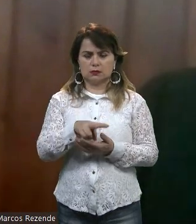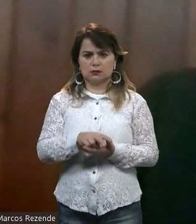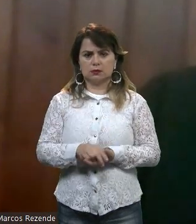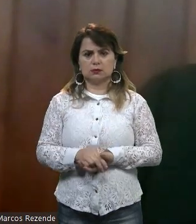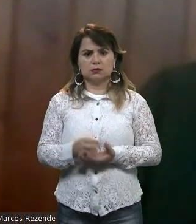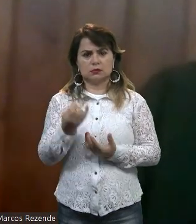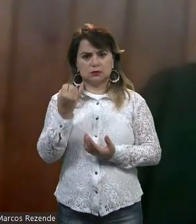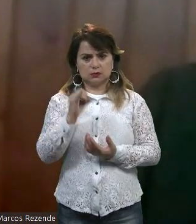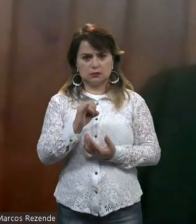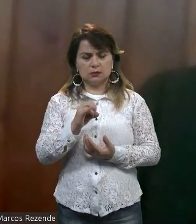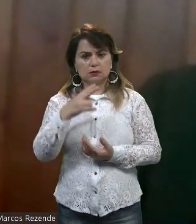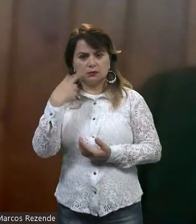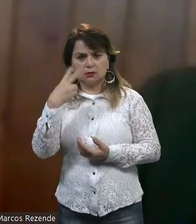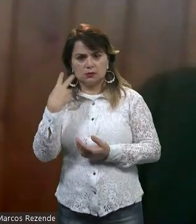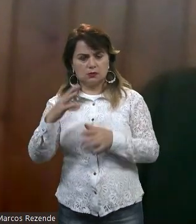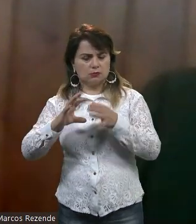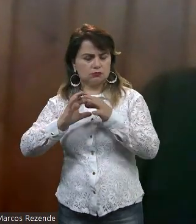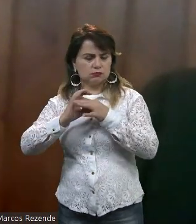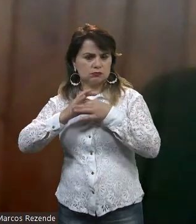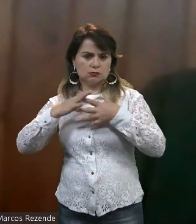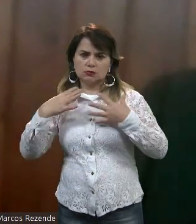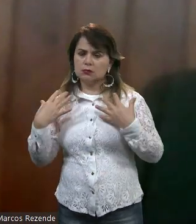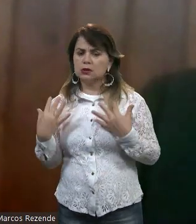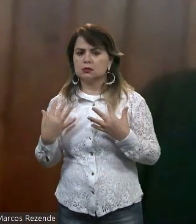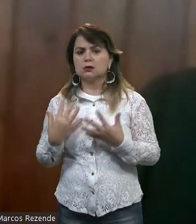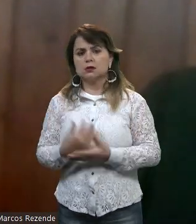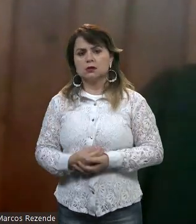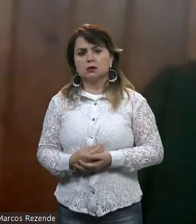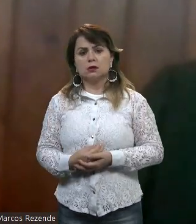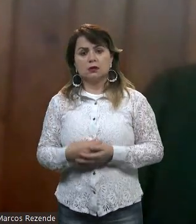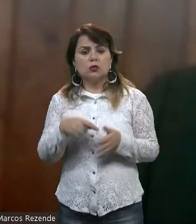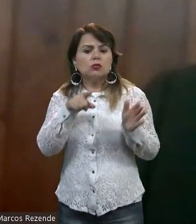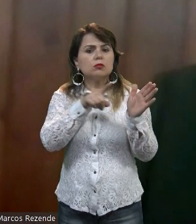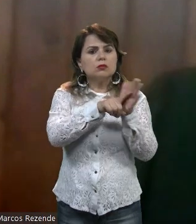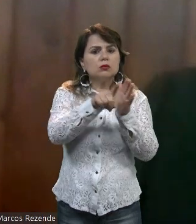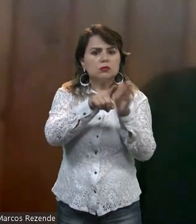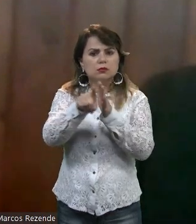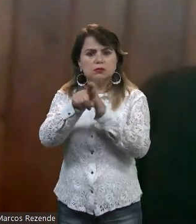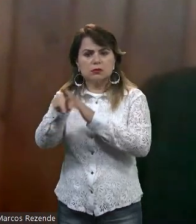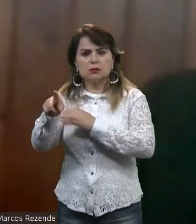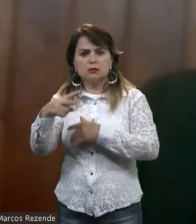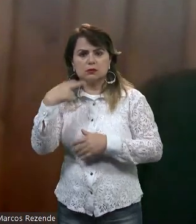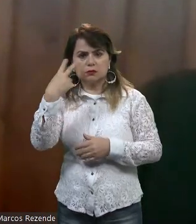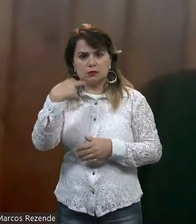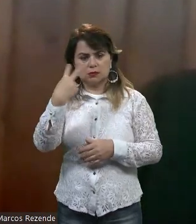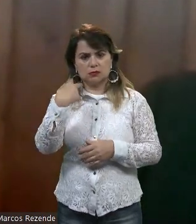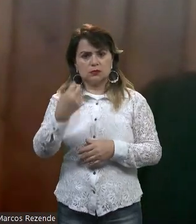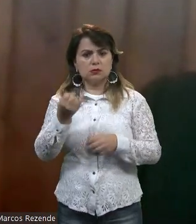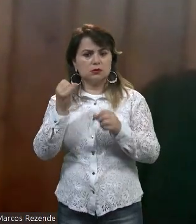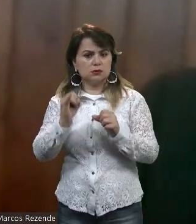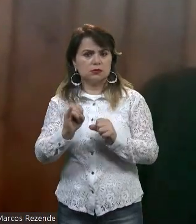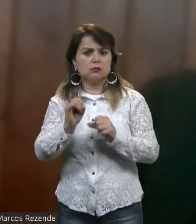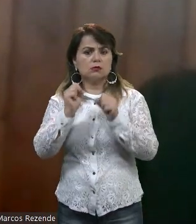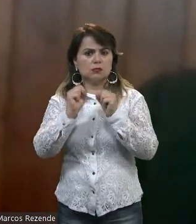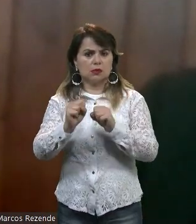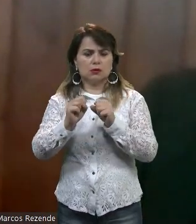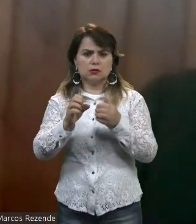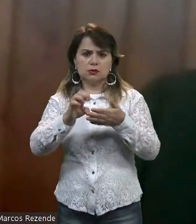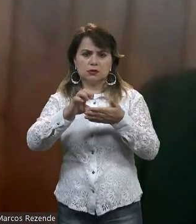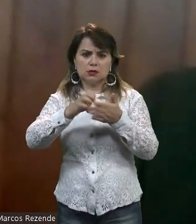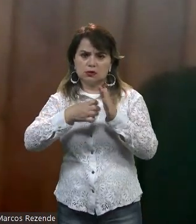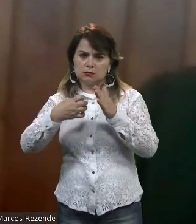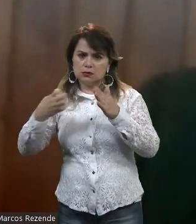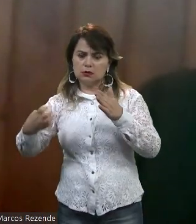me permite. Vou fazer a consulta aos senhores vereadores se dispensam o prazo regimental de